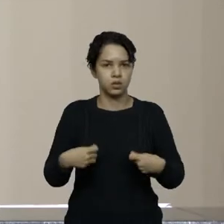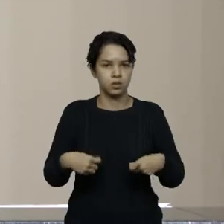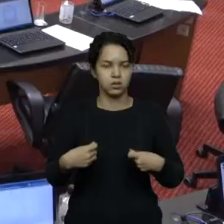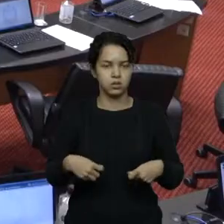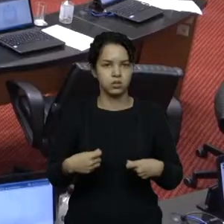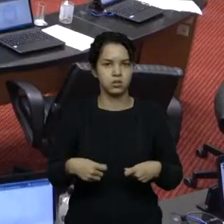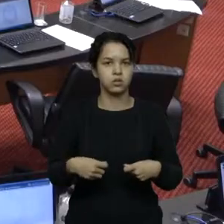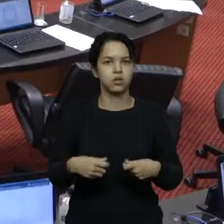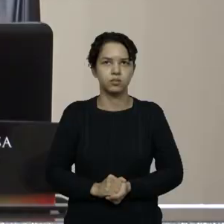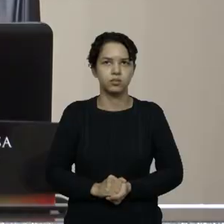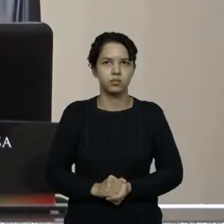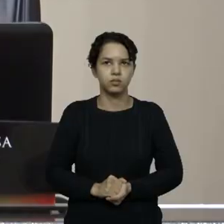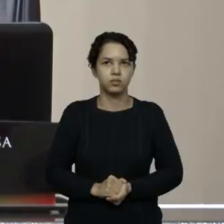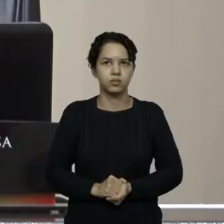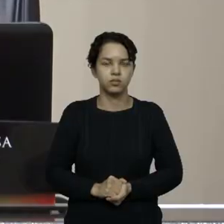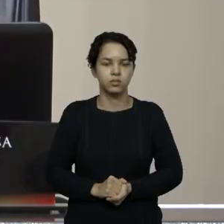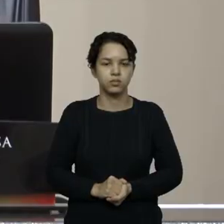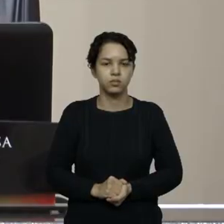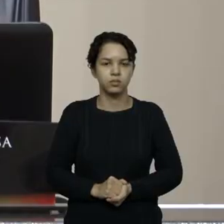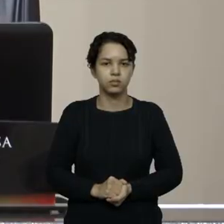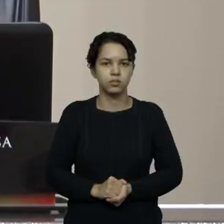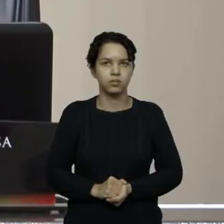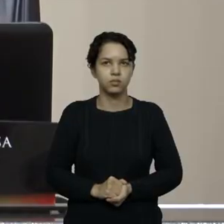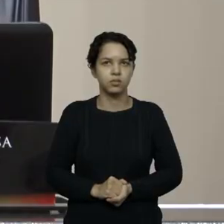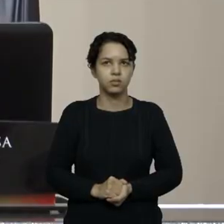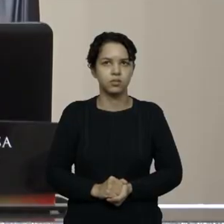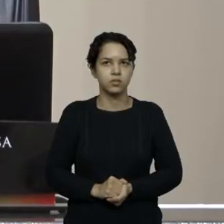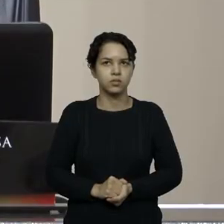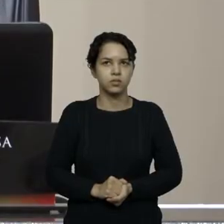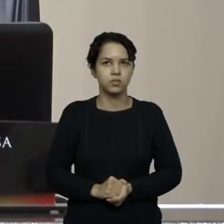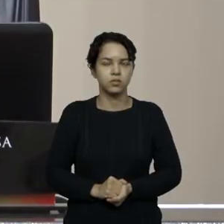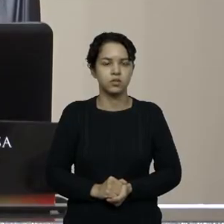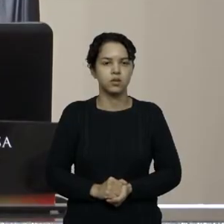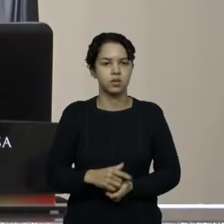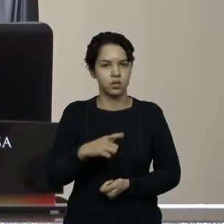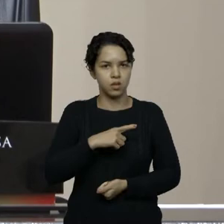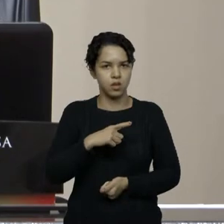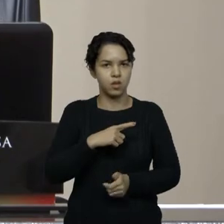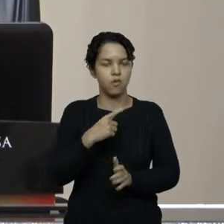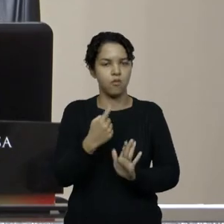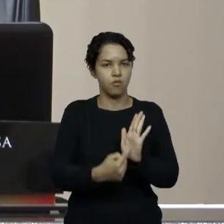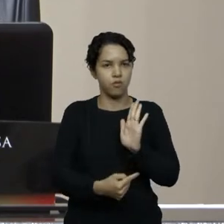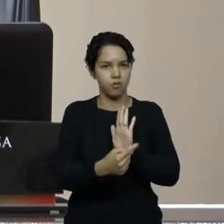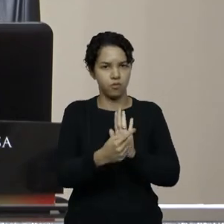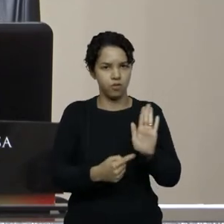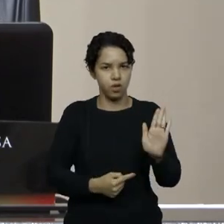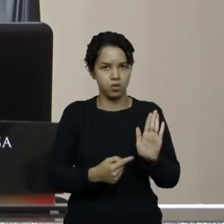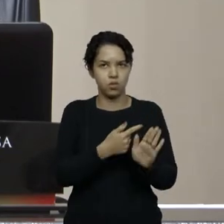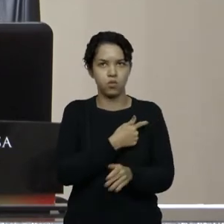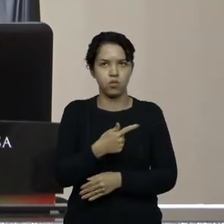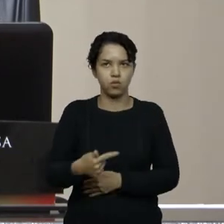alguns esclarecimentos quando vieram aqui os vetos do Governo do Estado